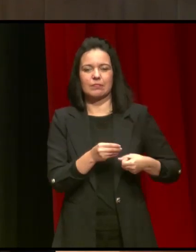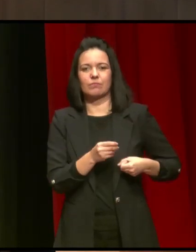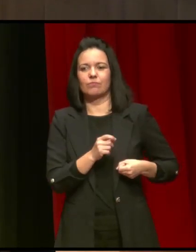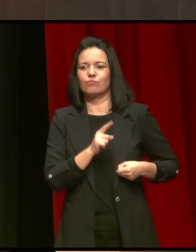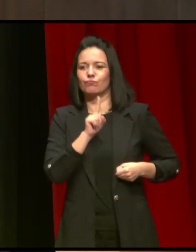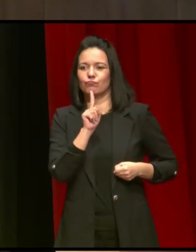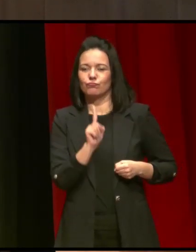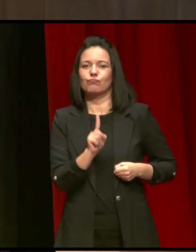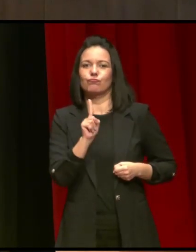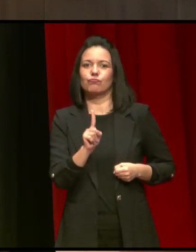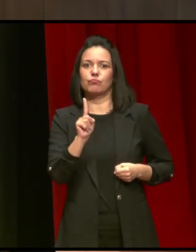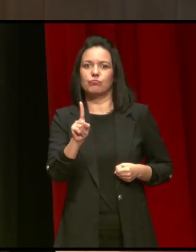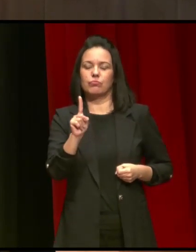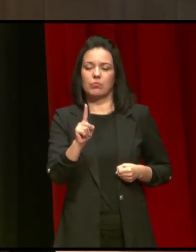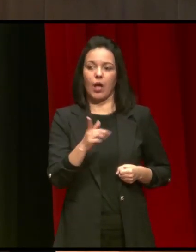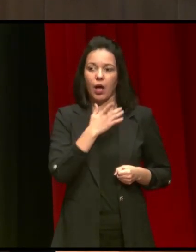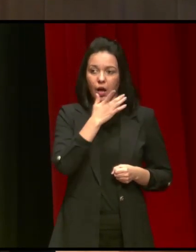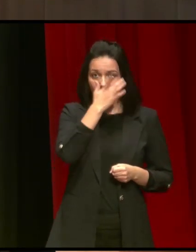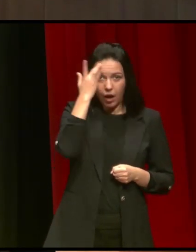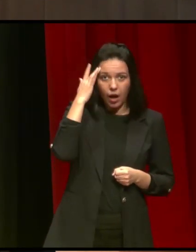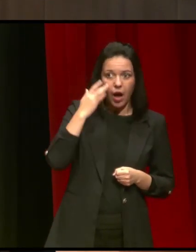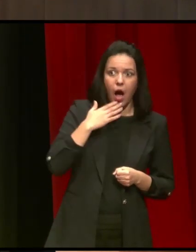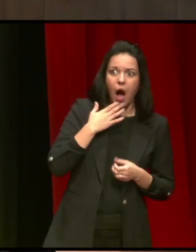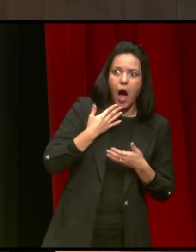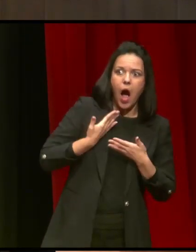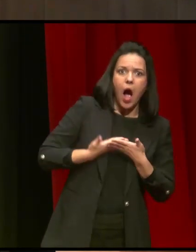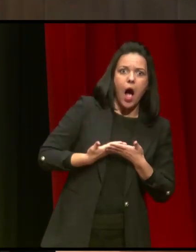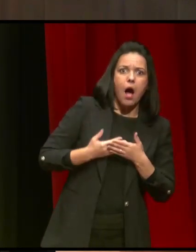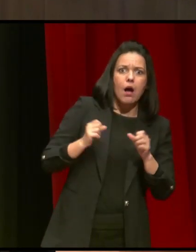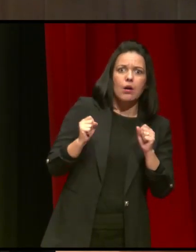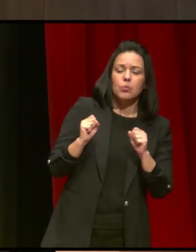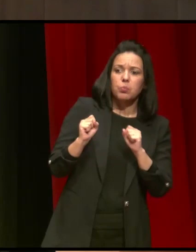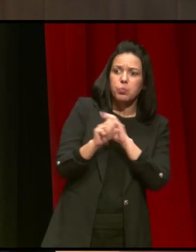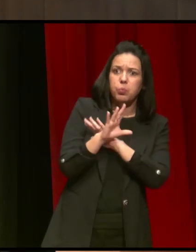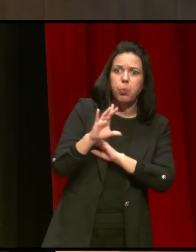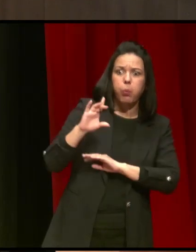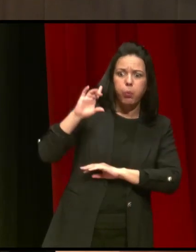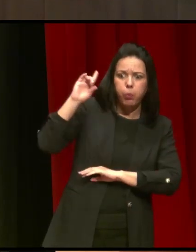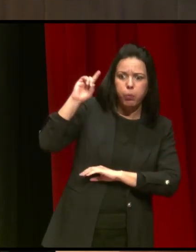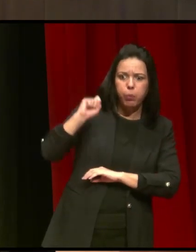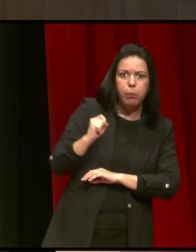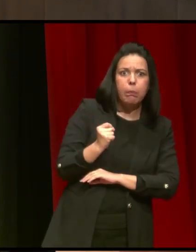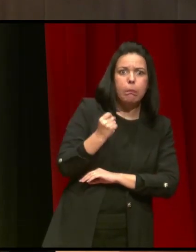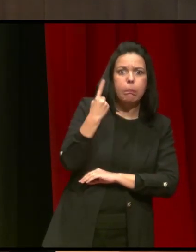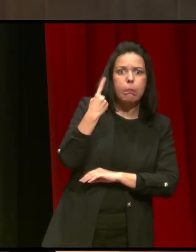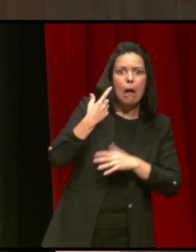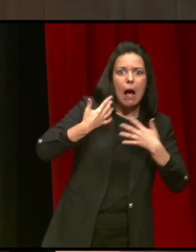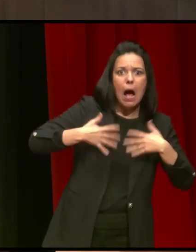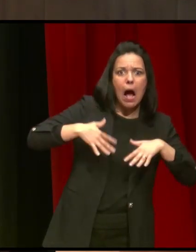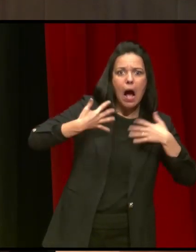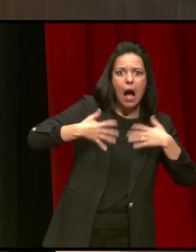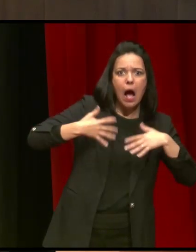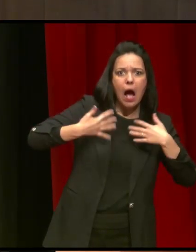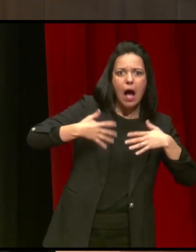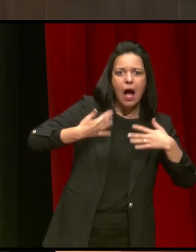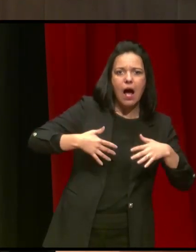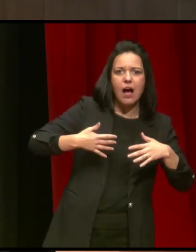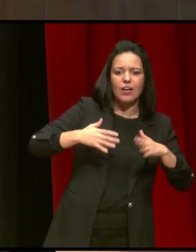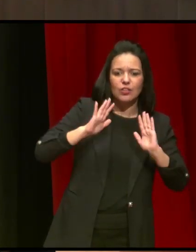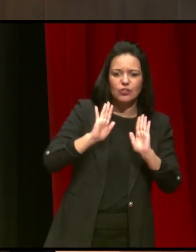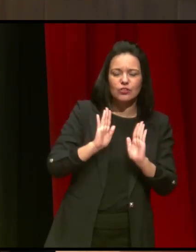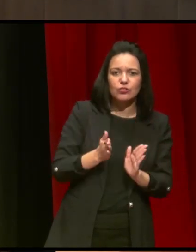ponto de todos se admirarem e darem glórias a Deus, dizendo: jamais vimos coisa assim. Essa é a